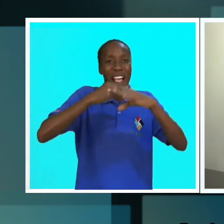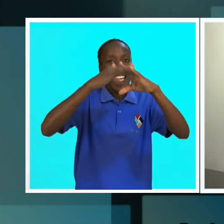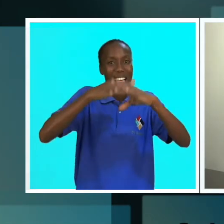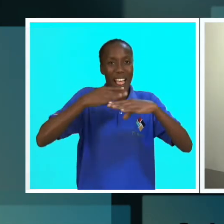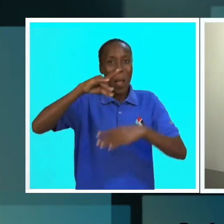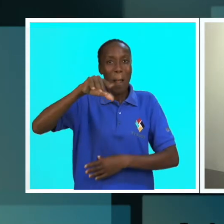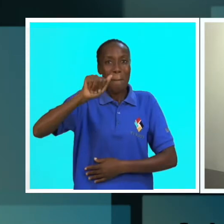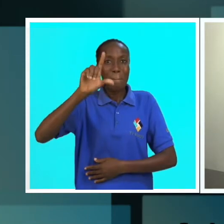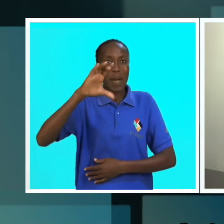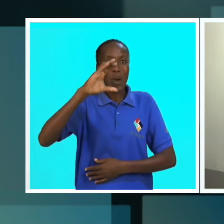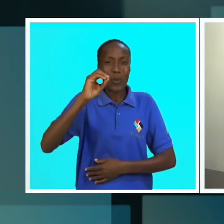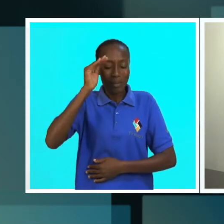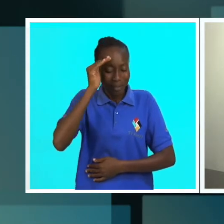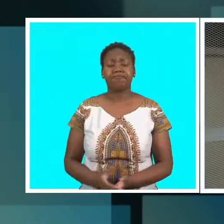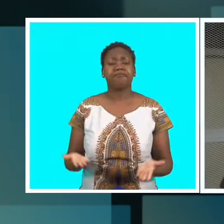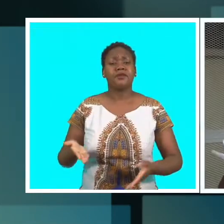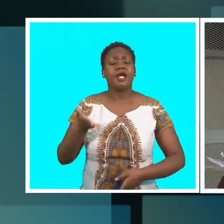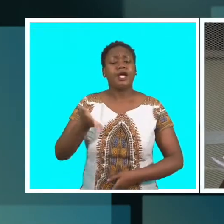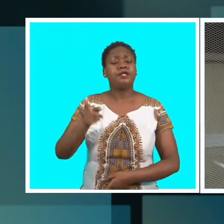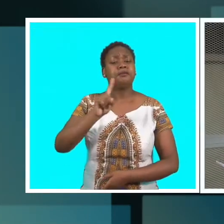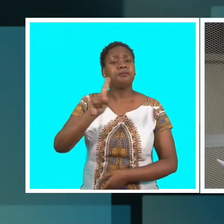Fiquei muito envergonhada.